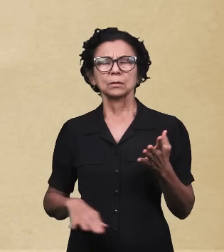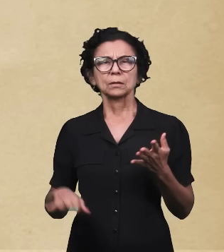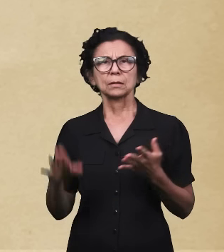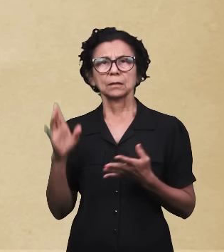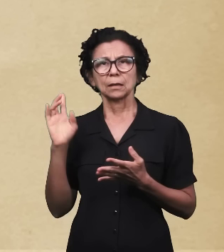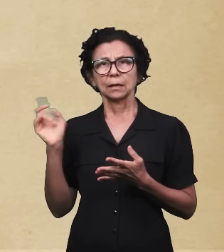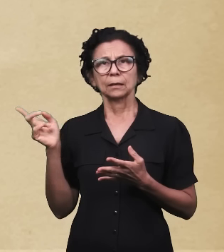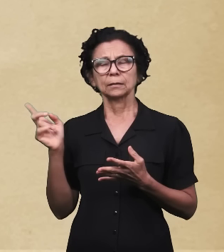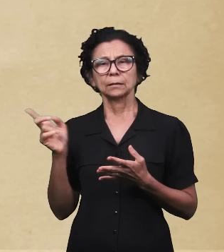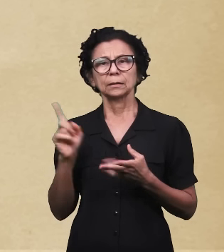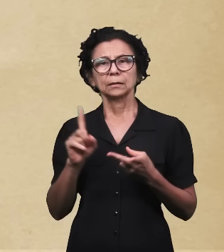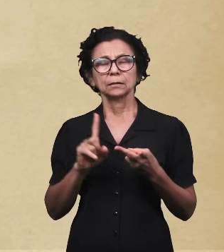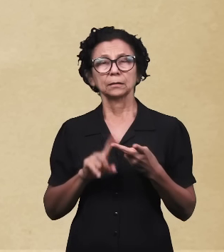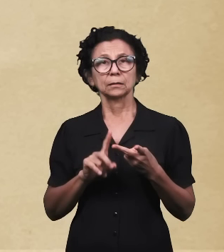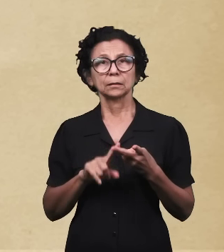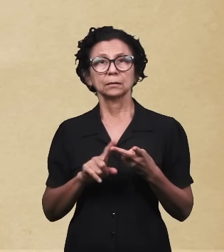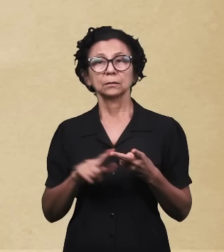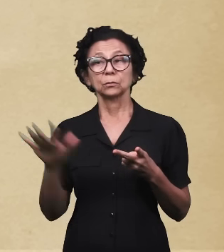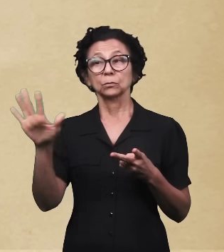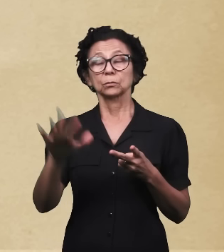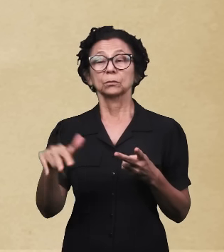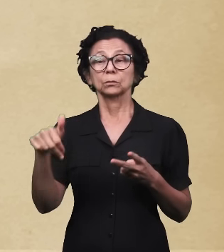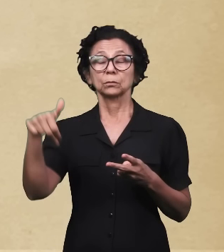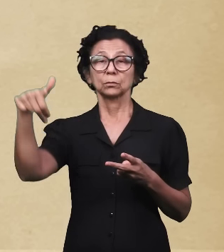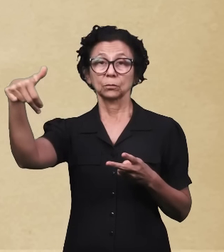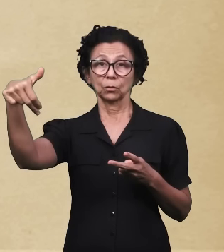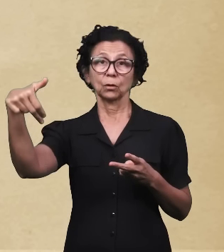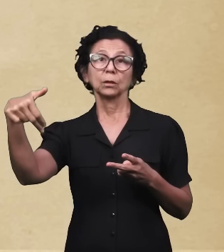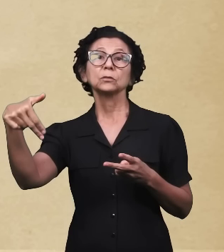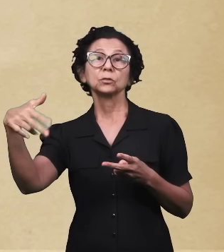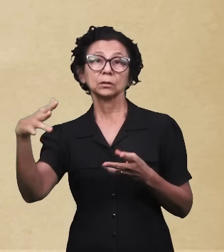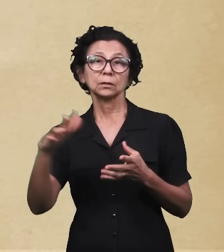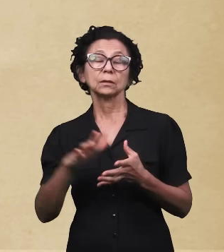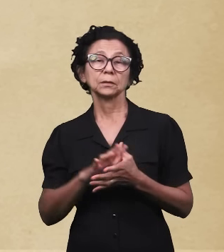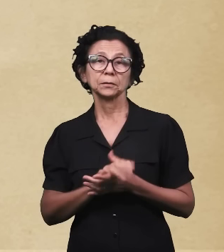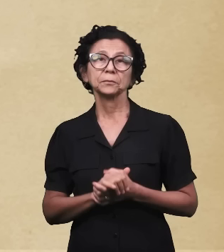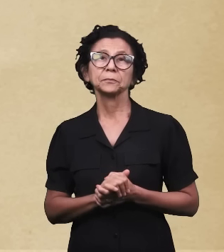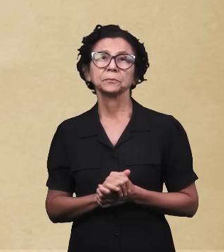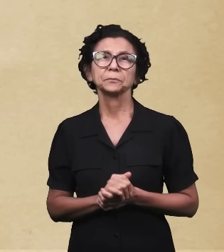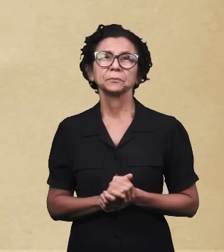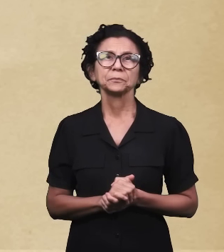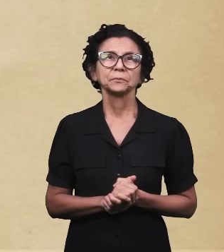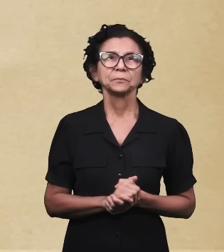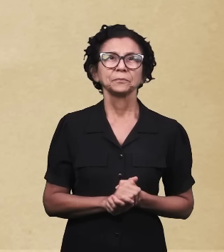Essa região norte, né? A região norte. Em outros episódios, alto, né? Nós até já mostramos